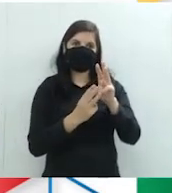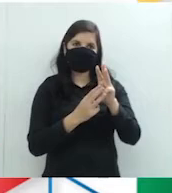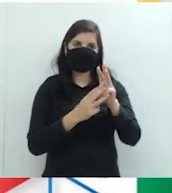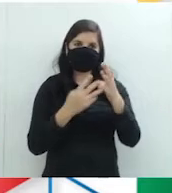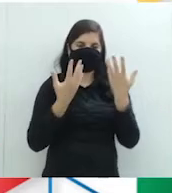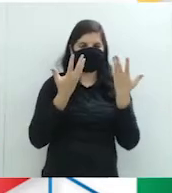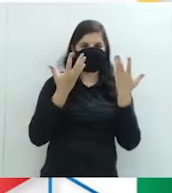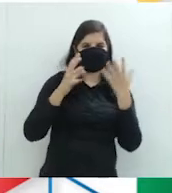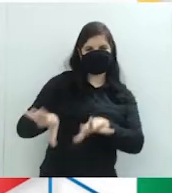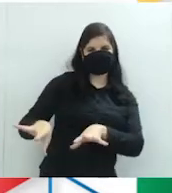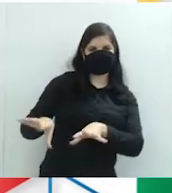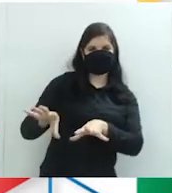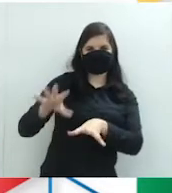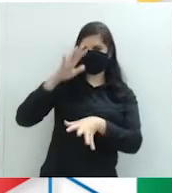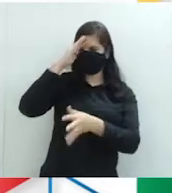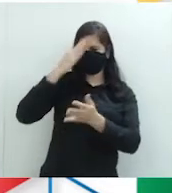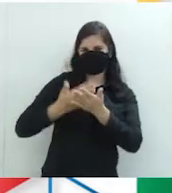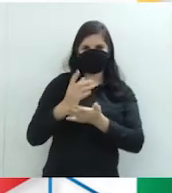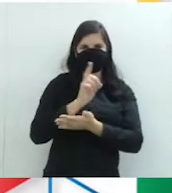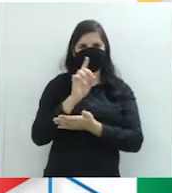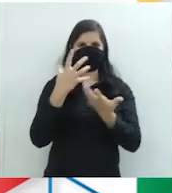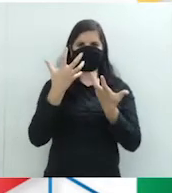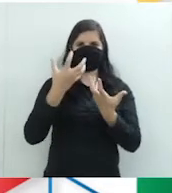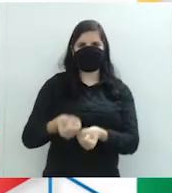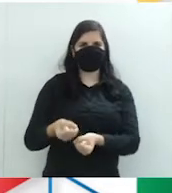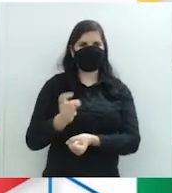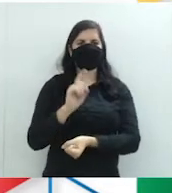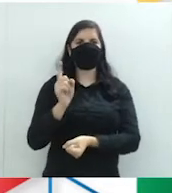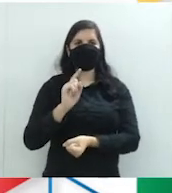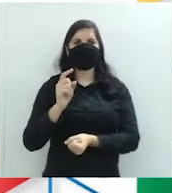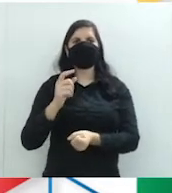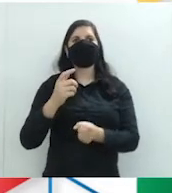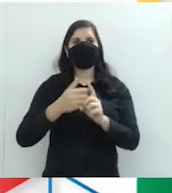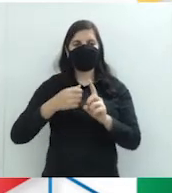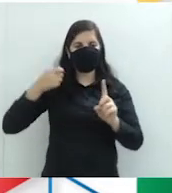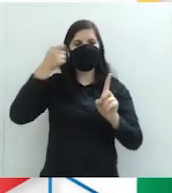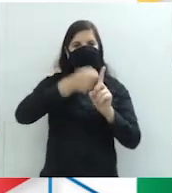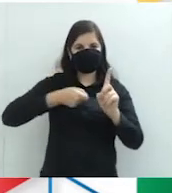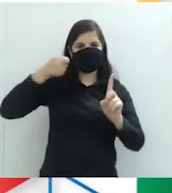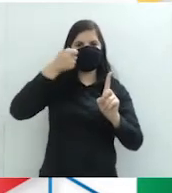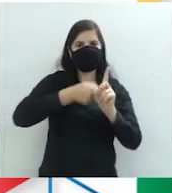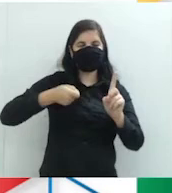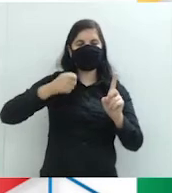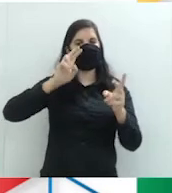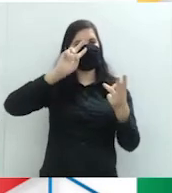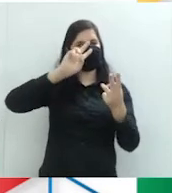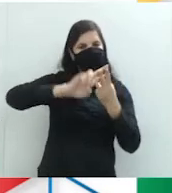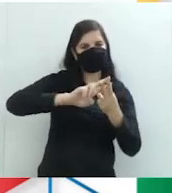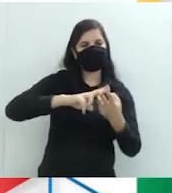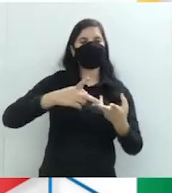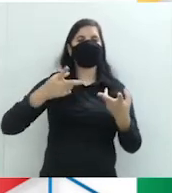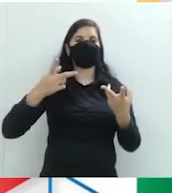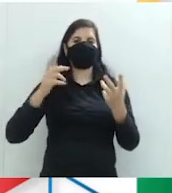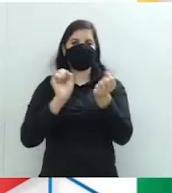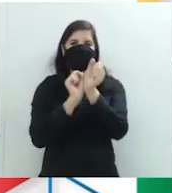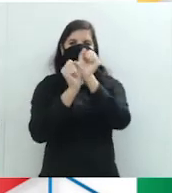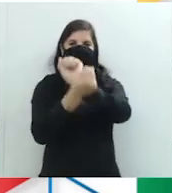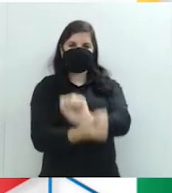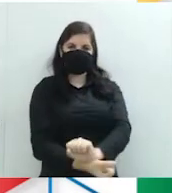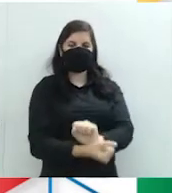se recusaram a ser convertidos, foram que? Combatidos, aprisionados,